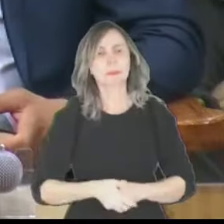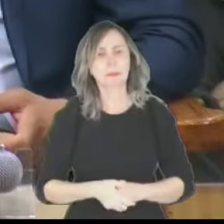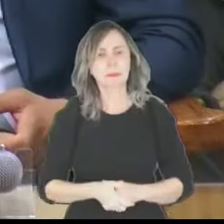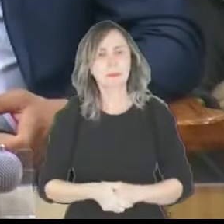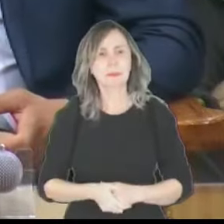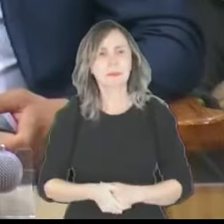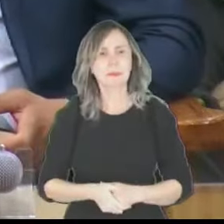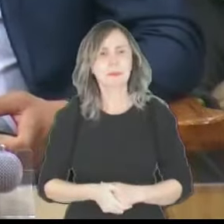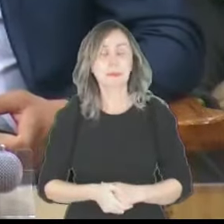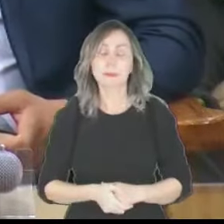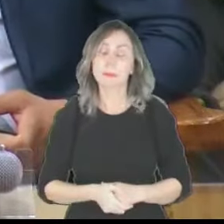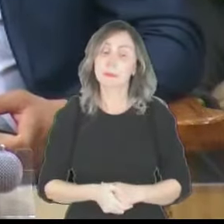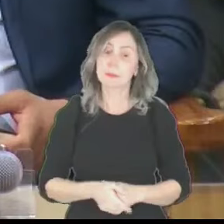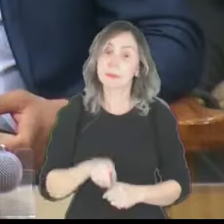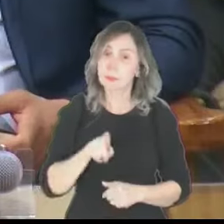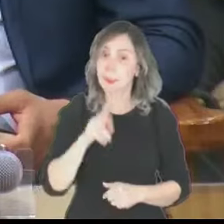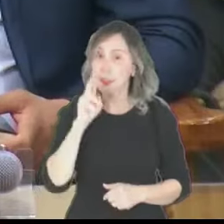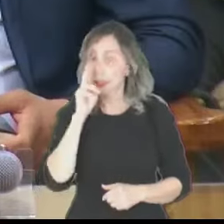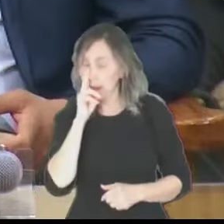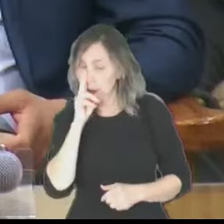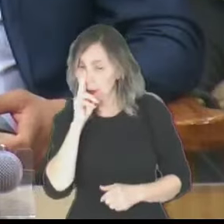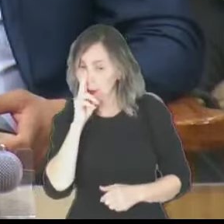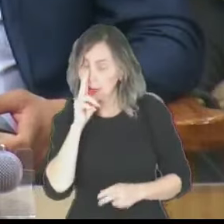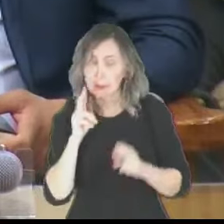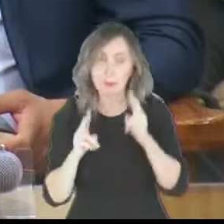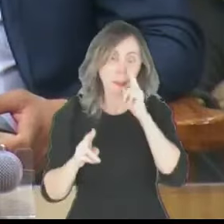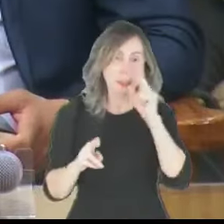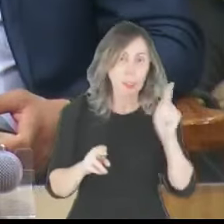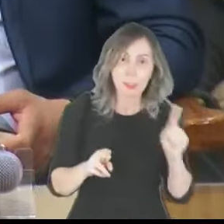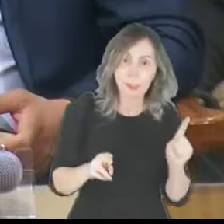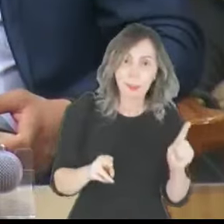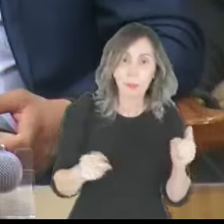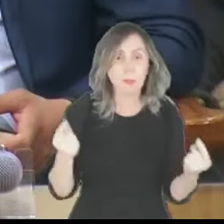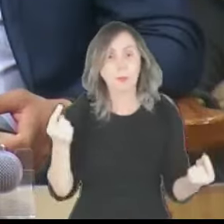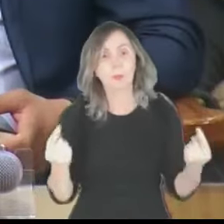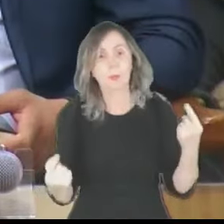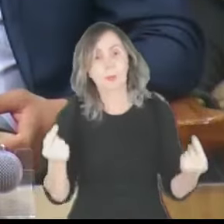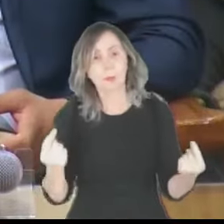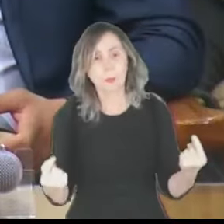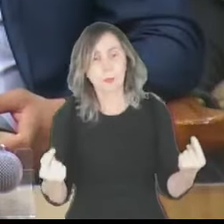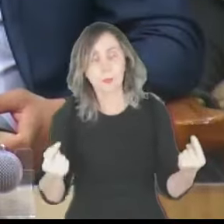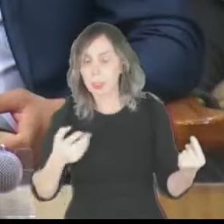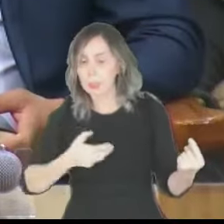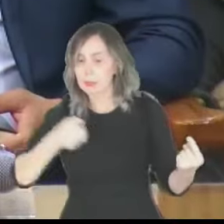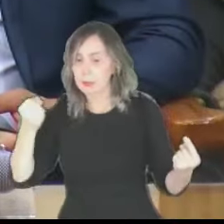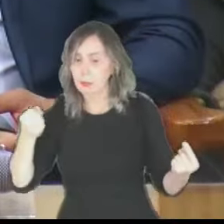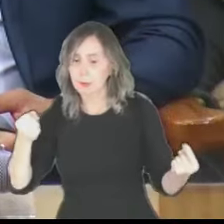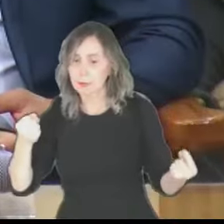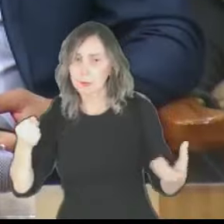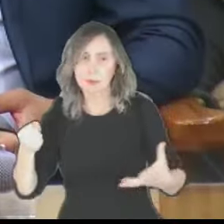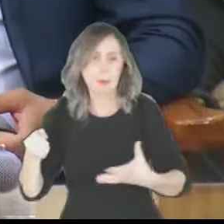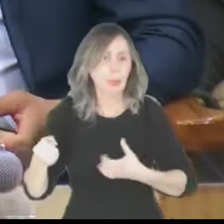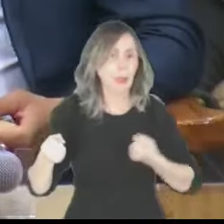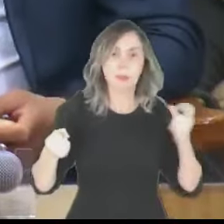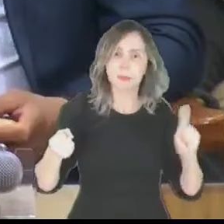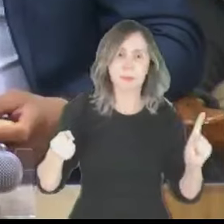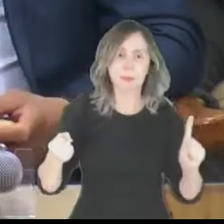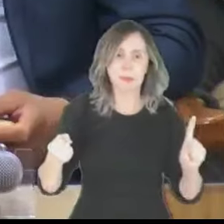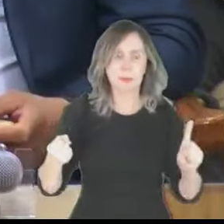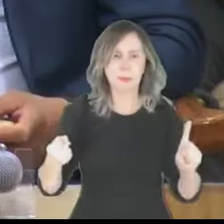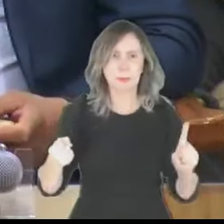Ou você é crente ou não é crente, evangélico ou não é evangélico, ou é salvo ou não é salvo, não tem o meu termo, na